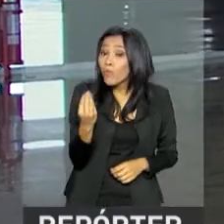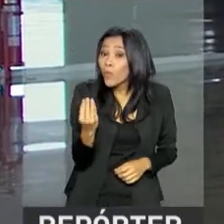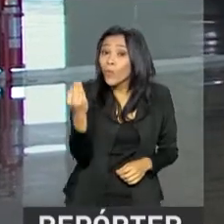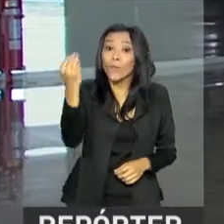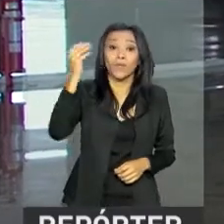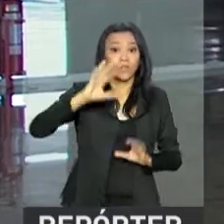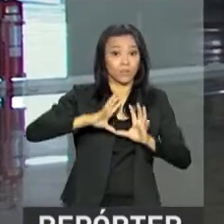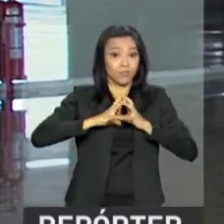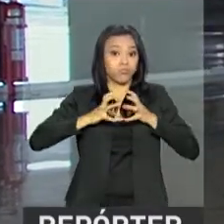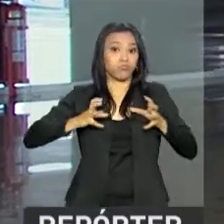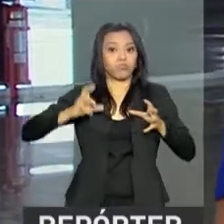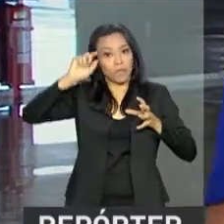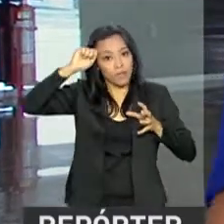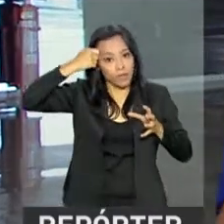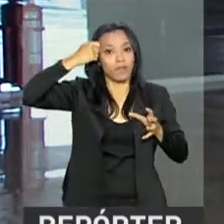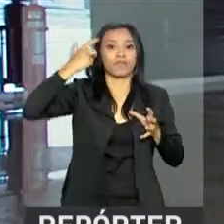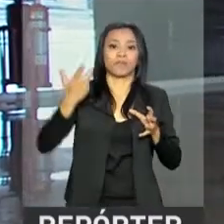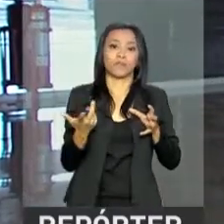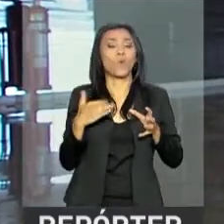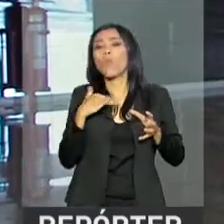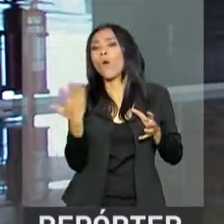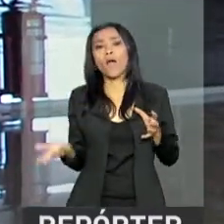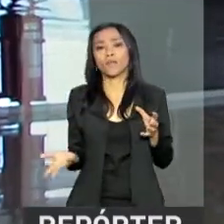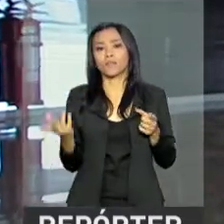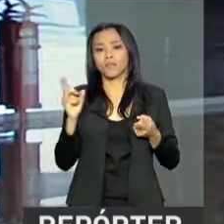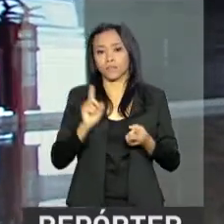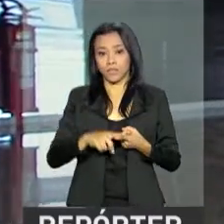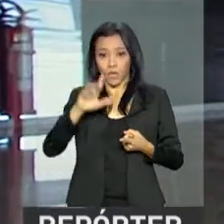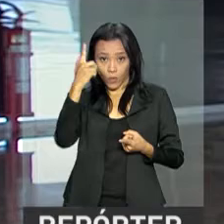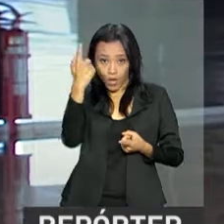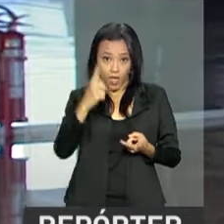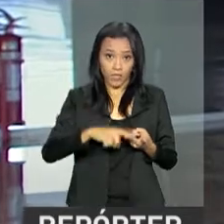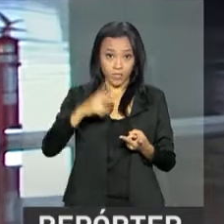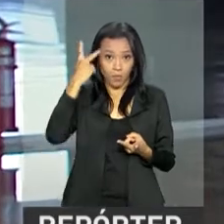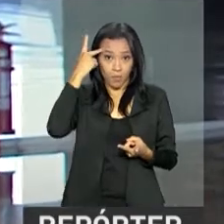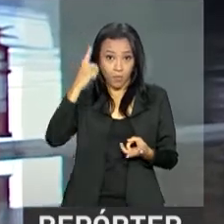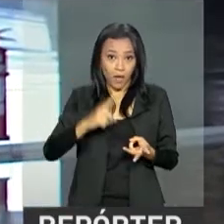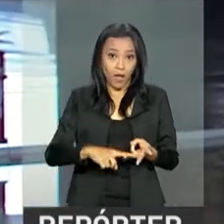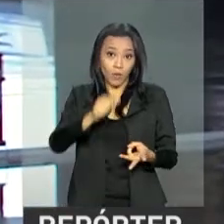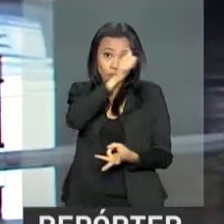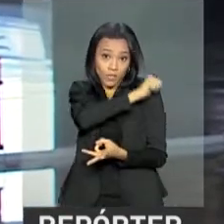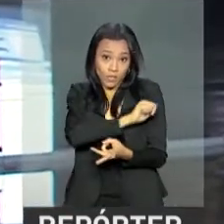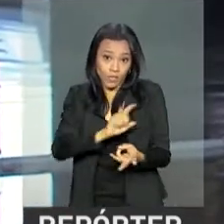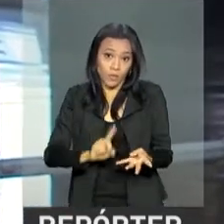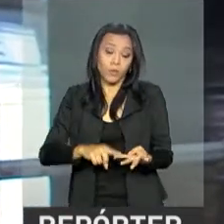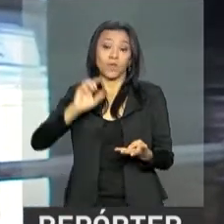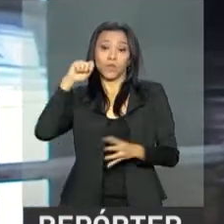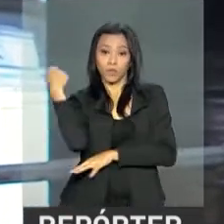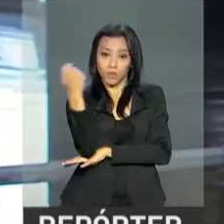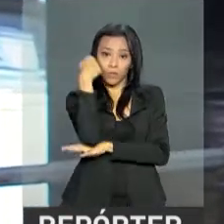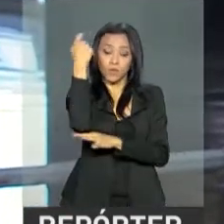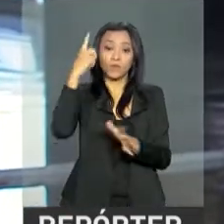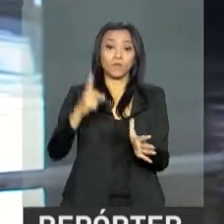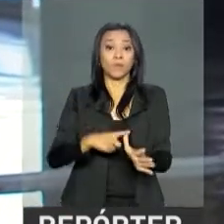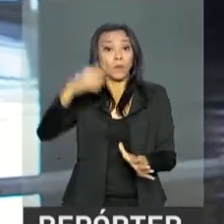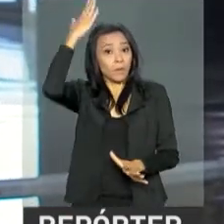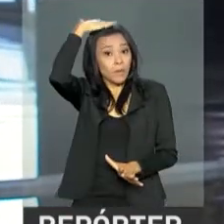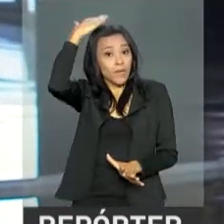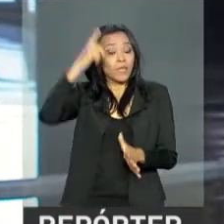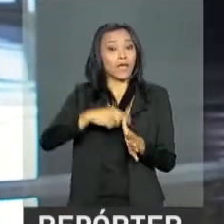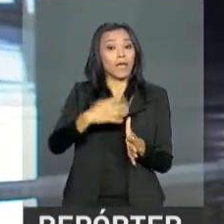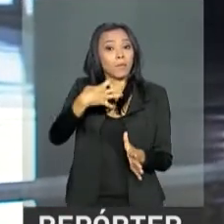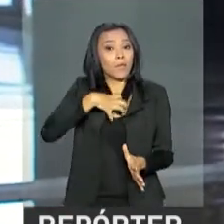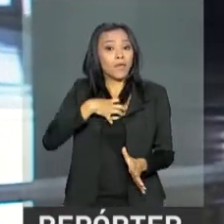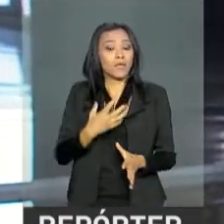populacional de pessoas negras quais são esses estados goiás são paulo rio de janeiro e rio grande do sul paraná bahia